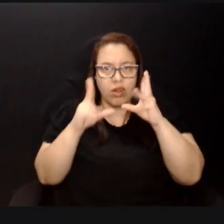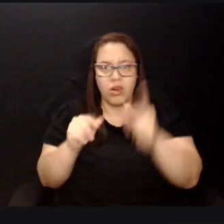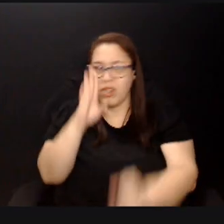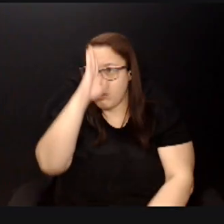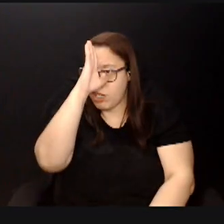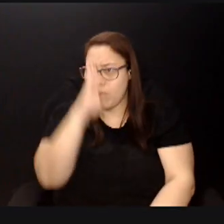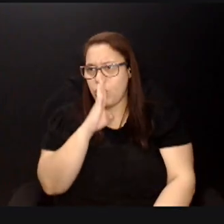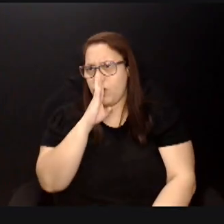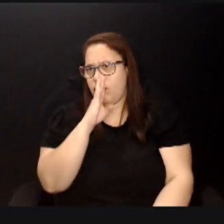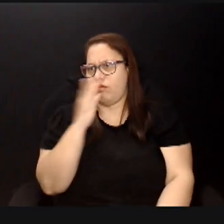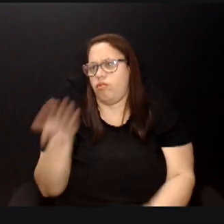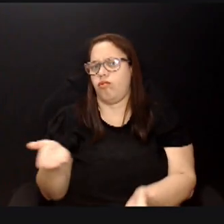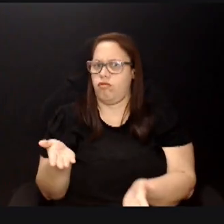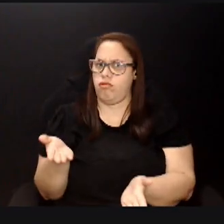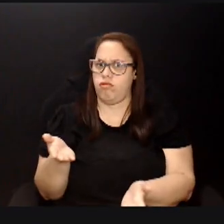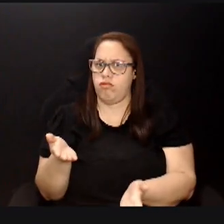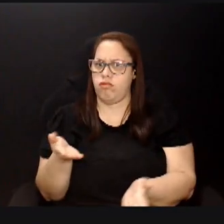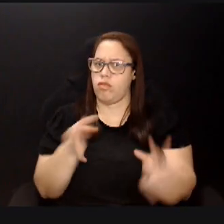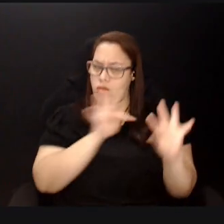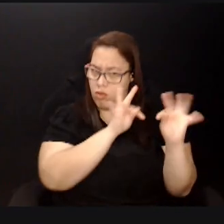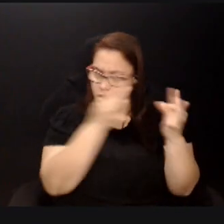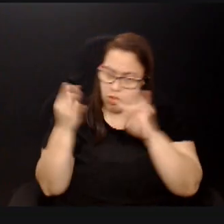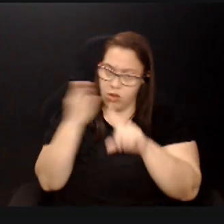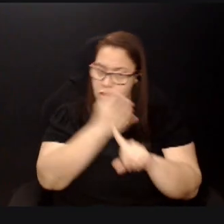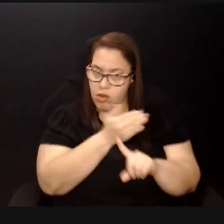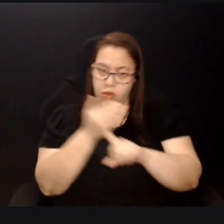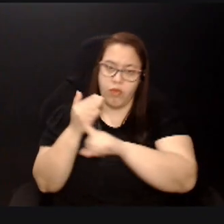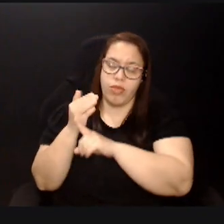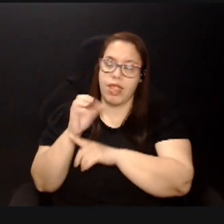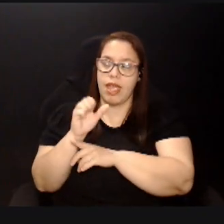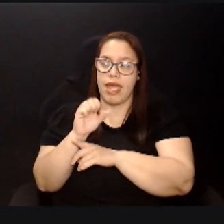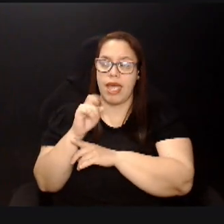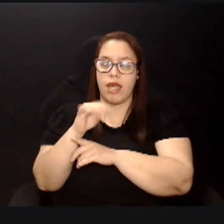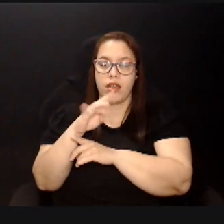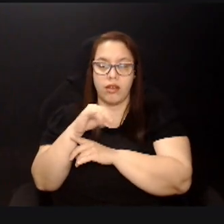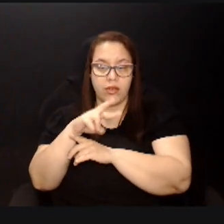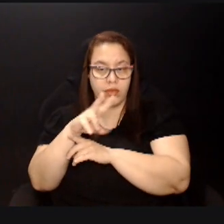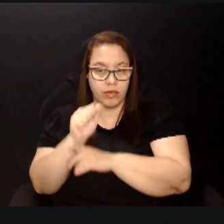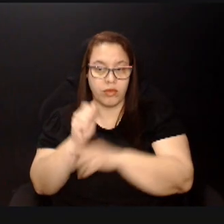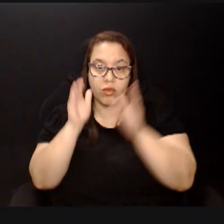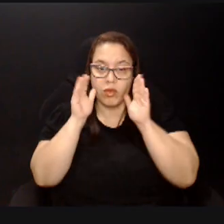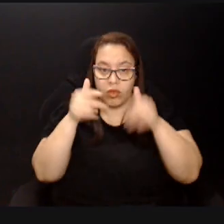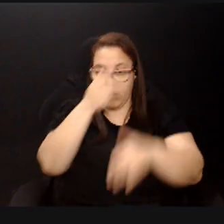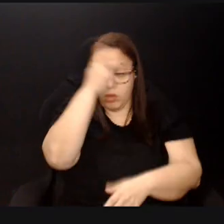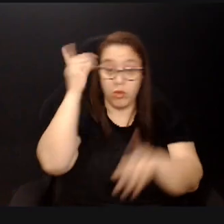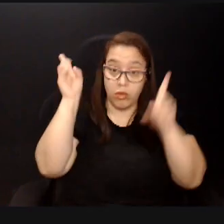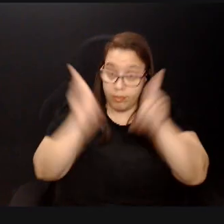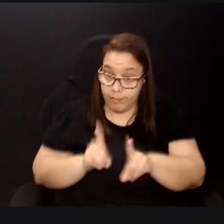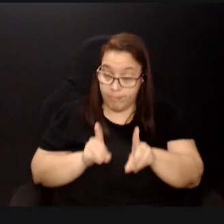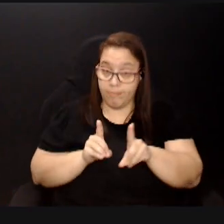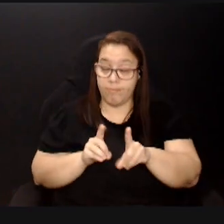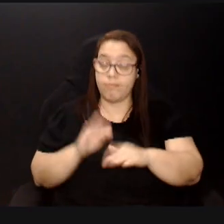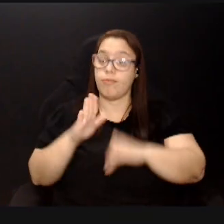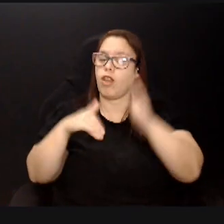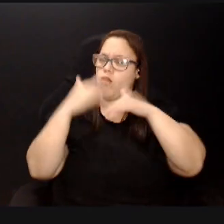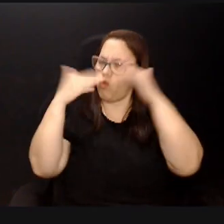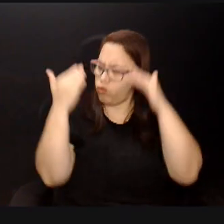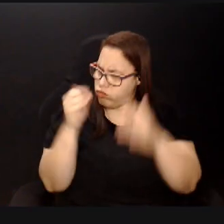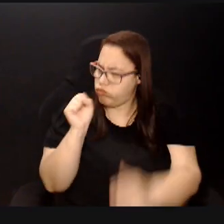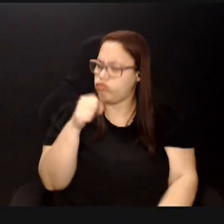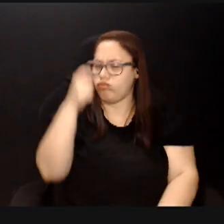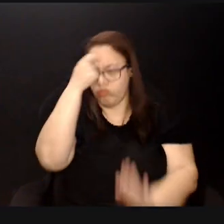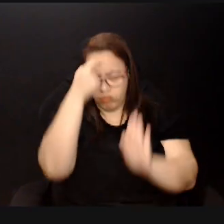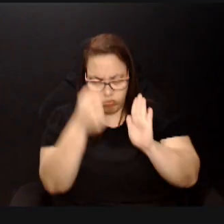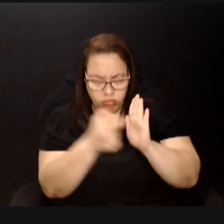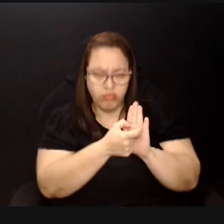Então, assim, a tecnologia assistiva, que a gente chama, né, que é a tecnologia voltada para a pessoa com deficiência, evoluiu. A inteligência artificial, quando